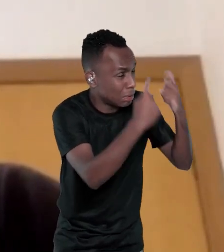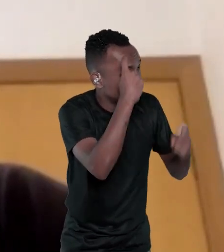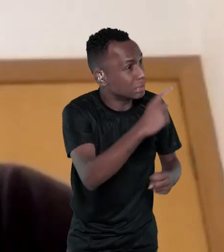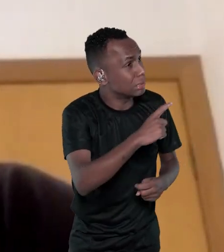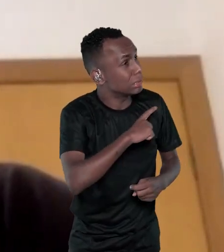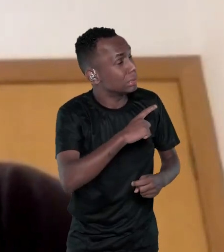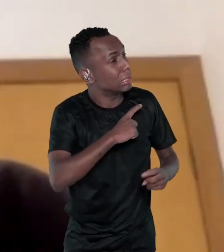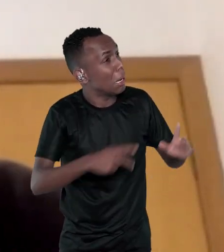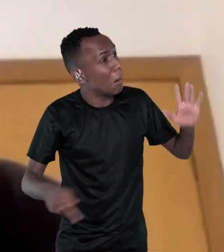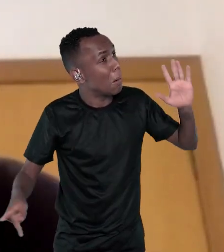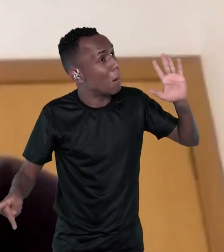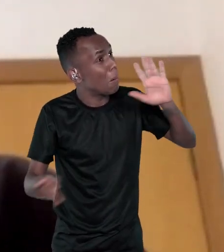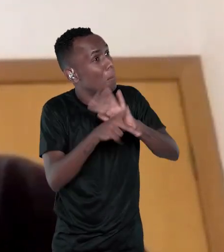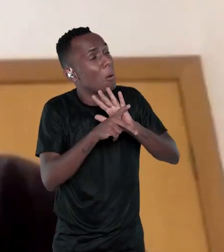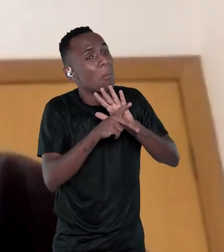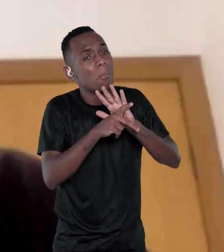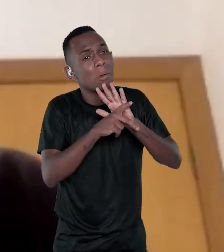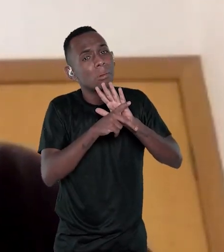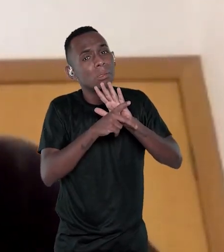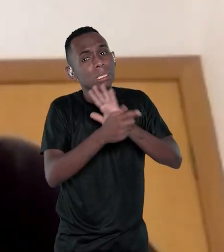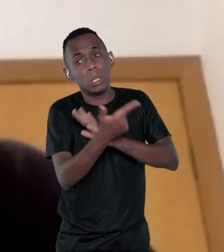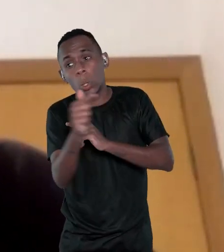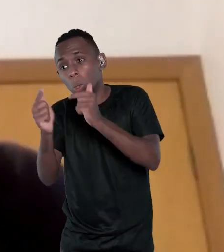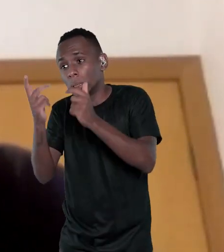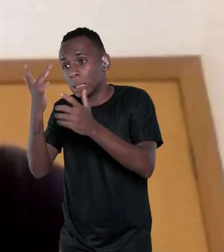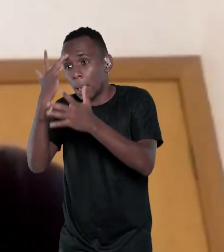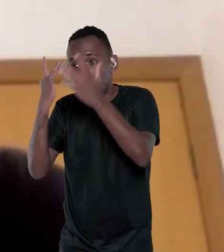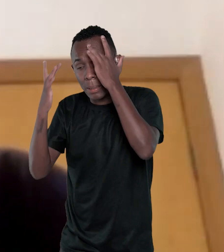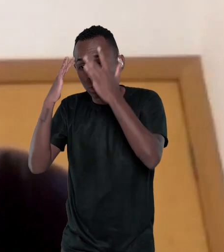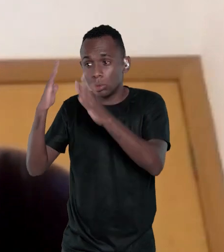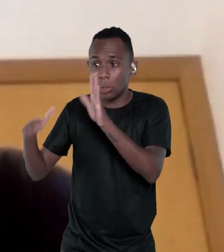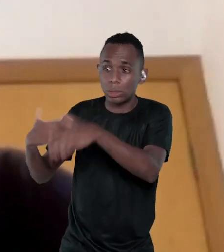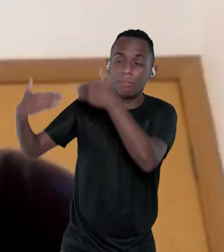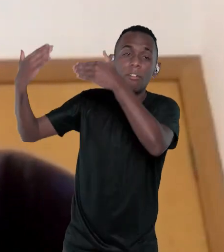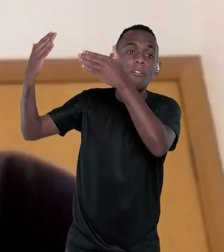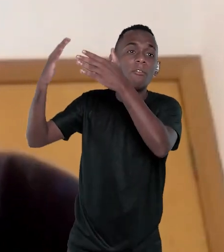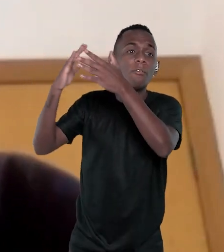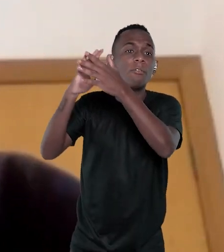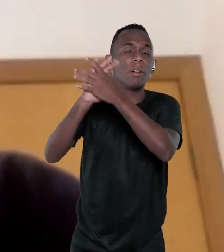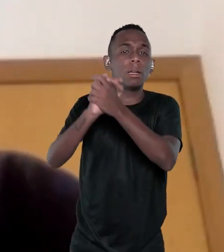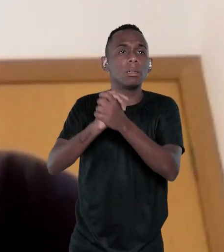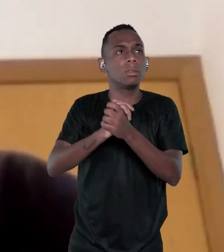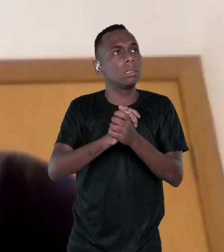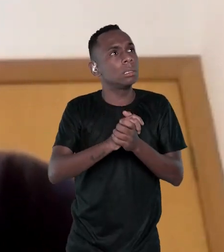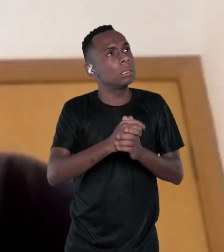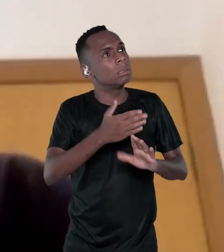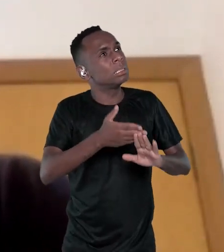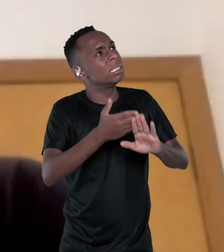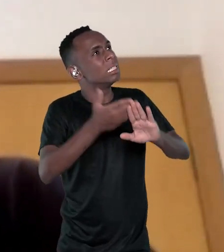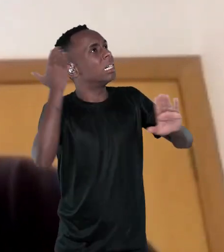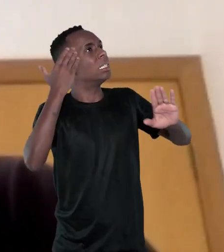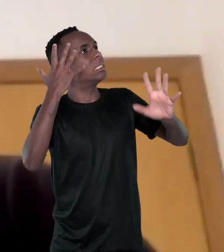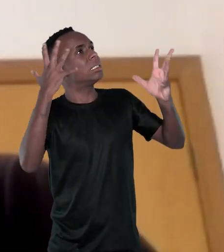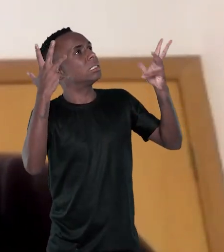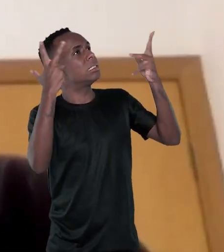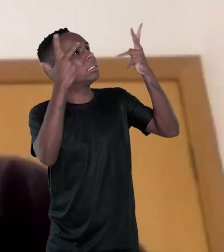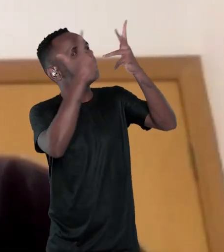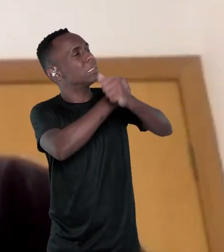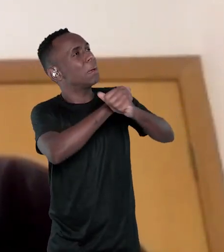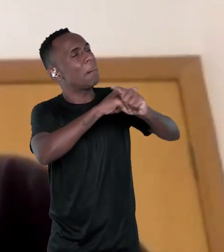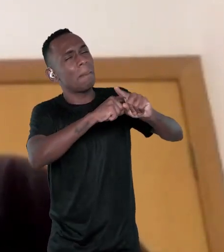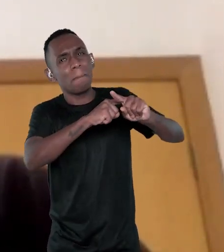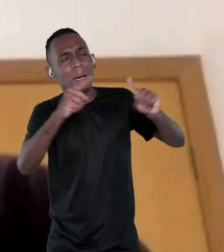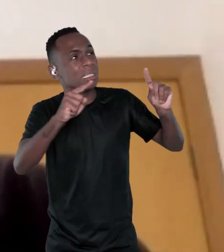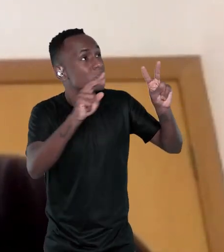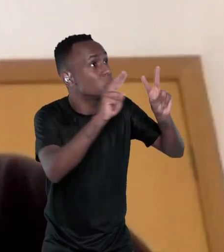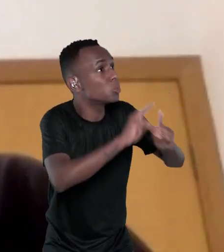mãe violentada, volta o seu perfil mineral para o longe. O que foi sombra, o